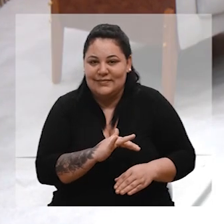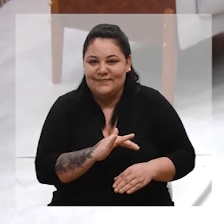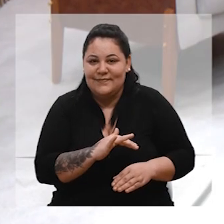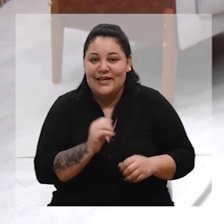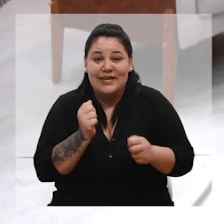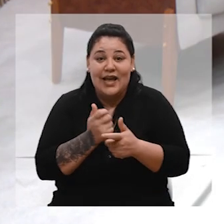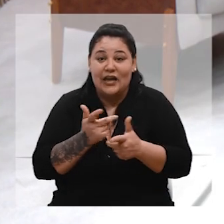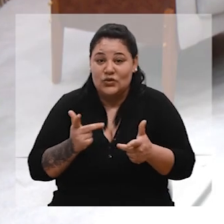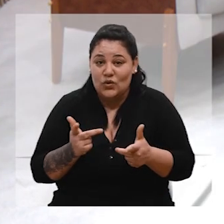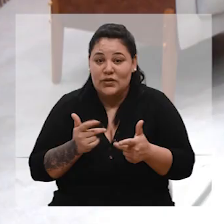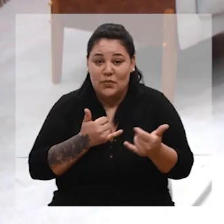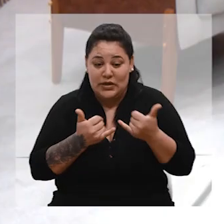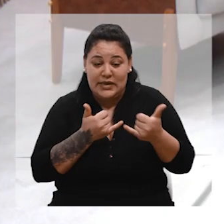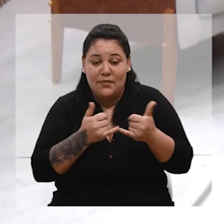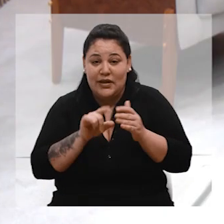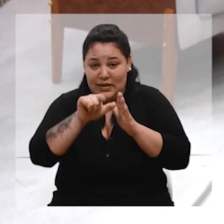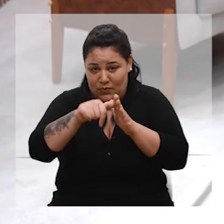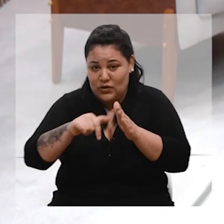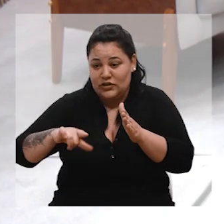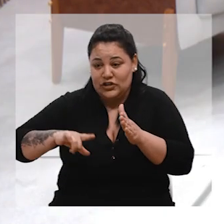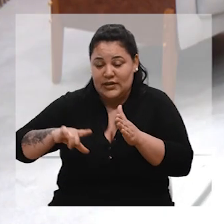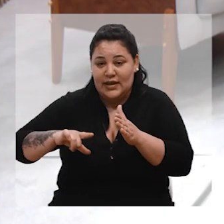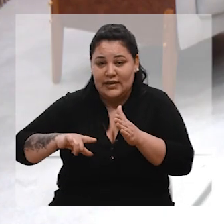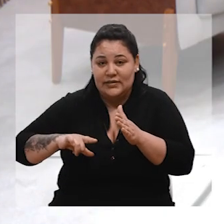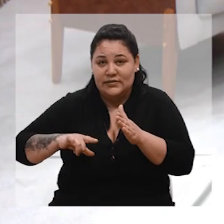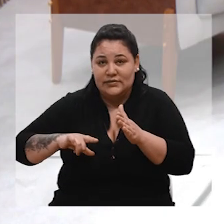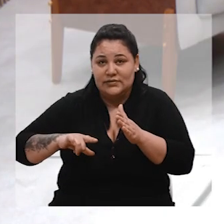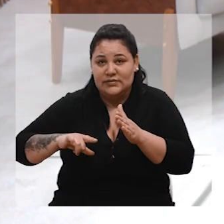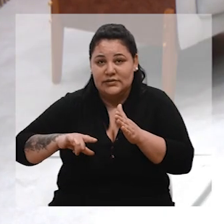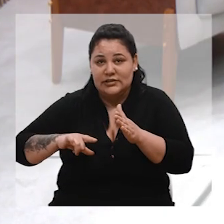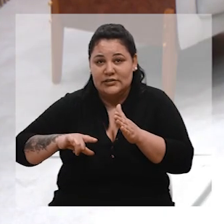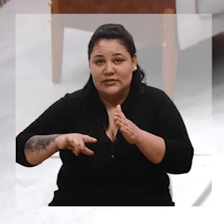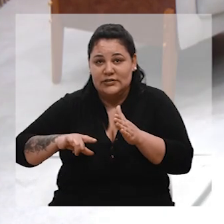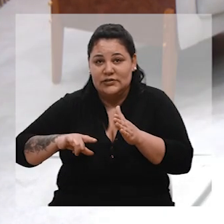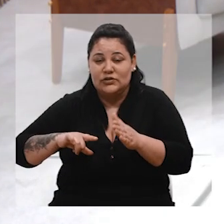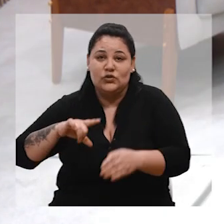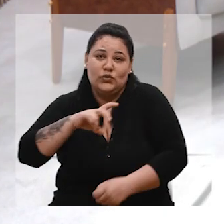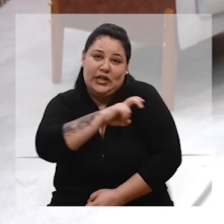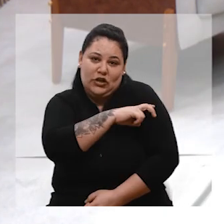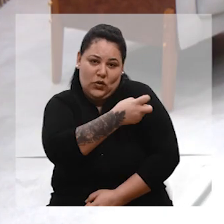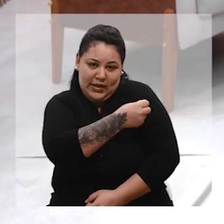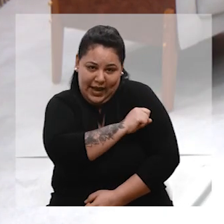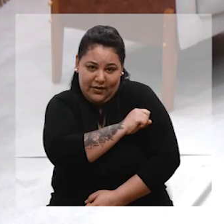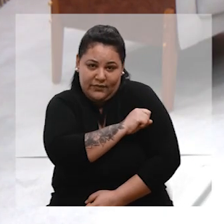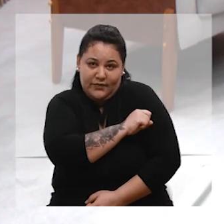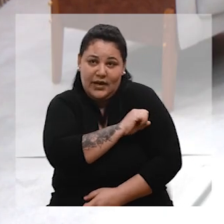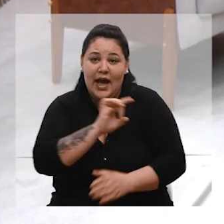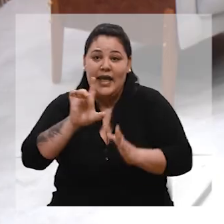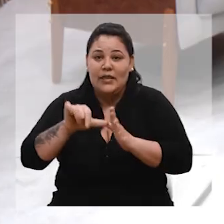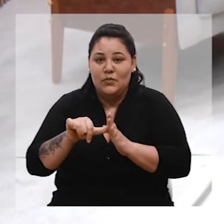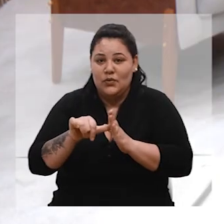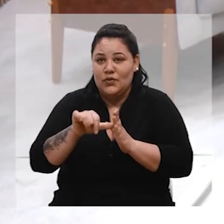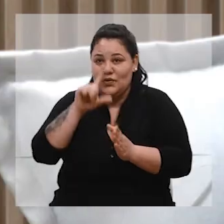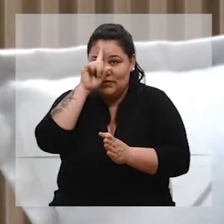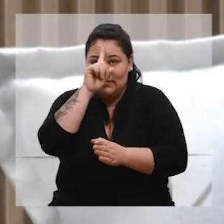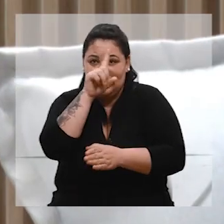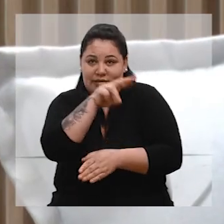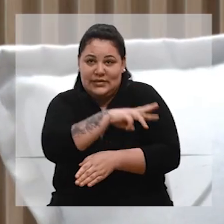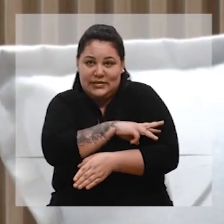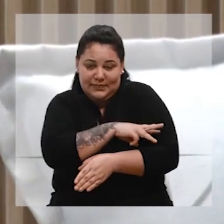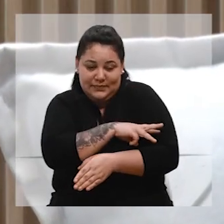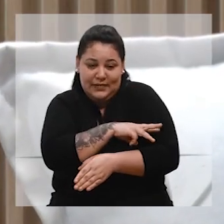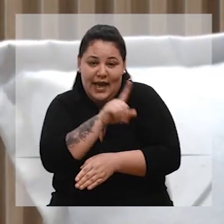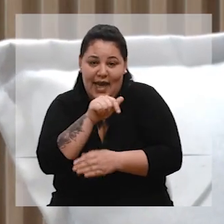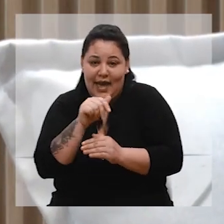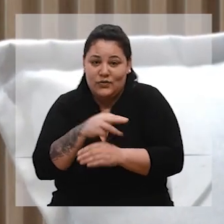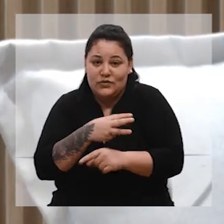né? E as ações depois nós temos o ensino fundamental e o ensino médio, né?